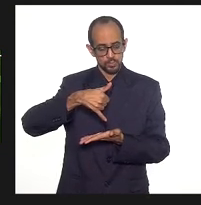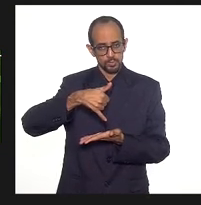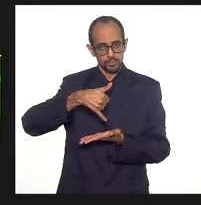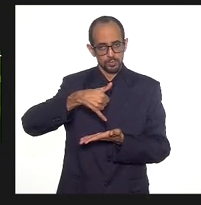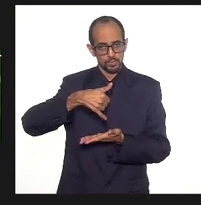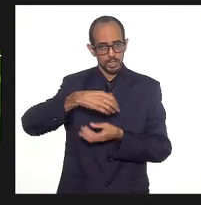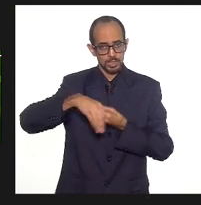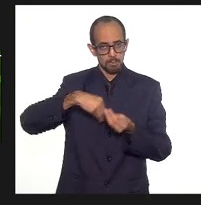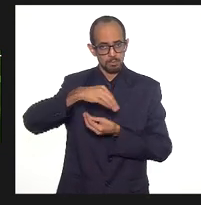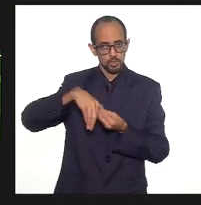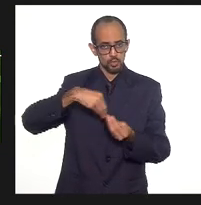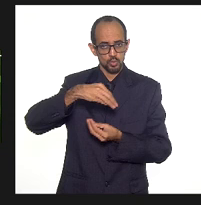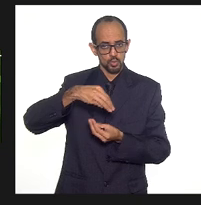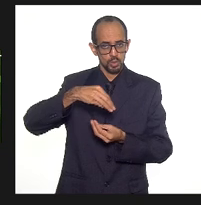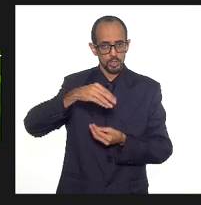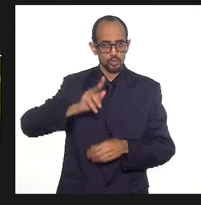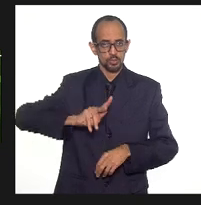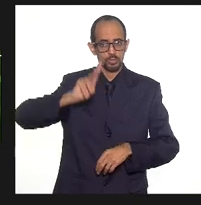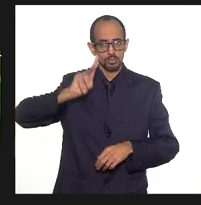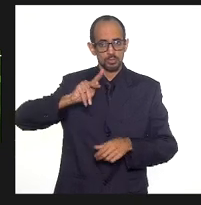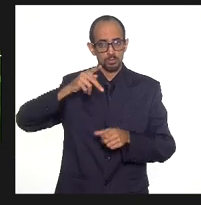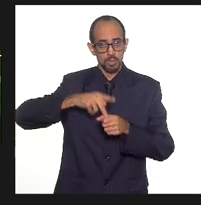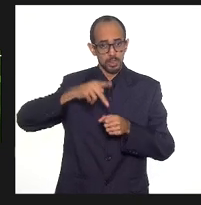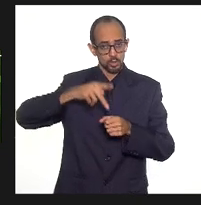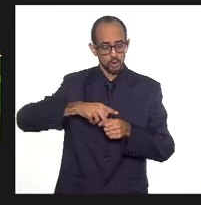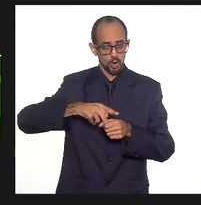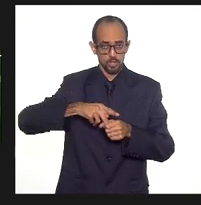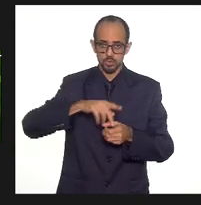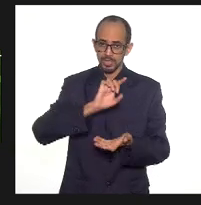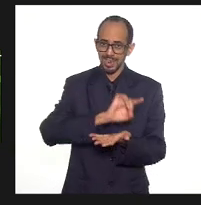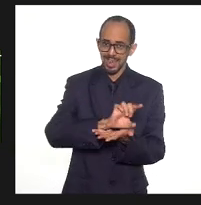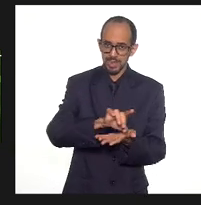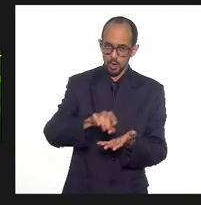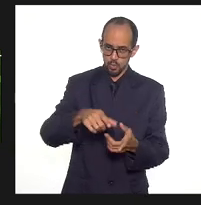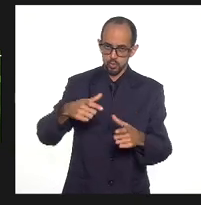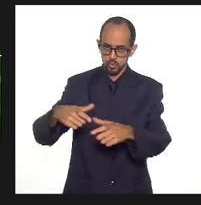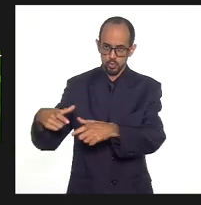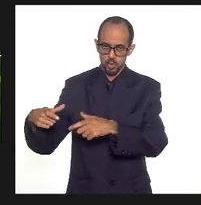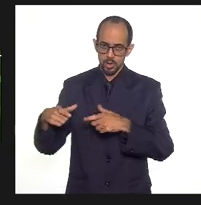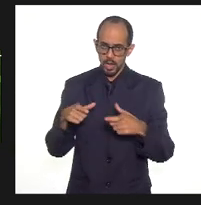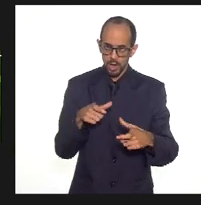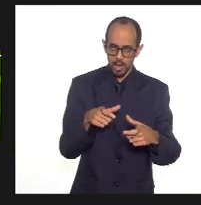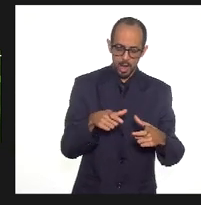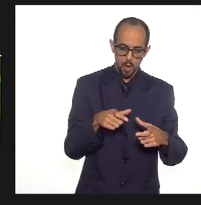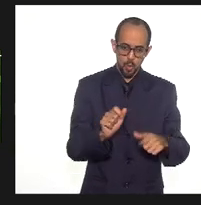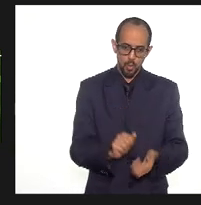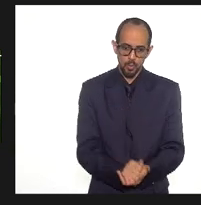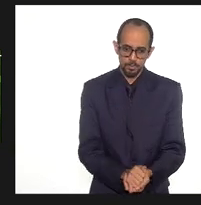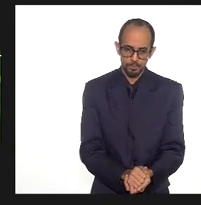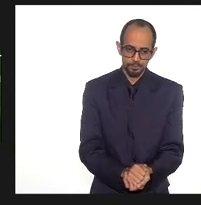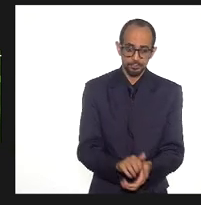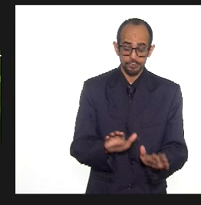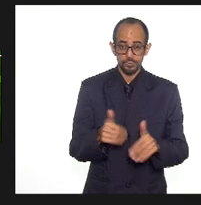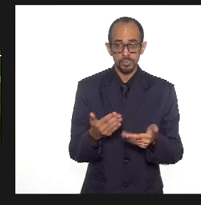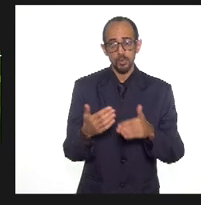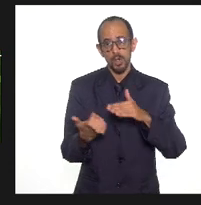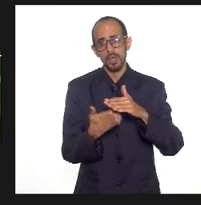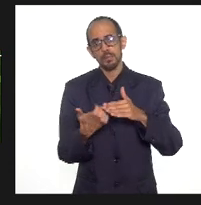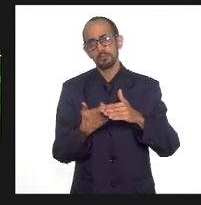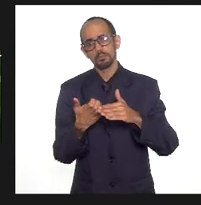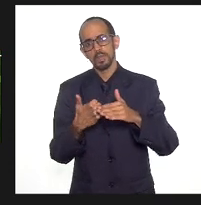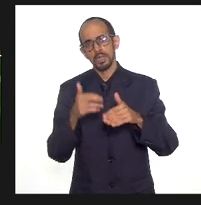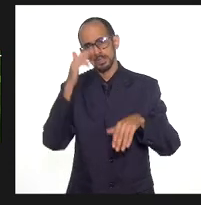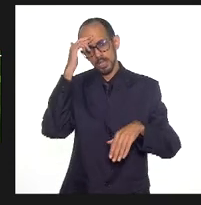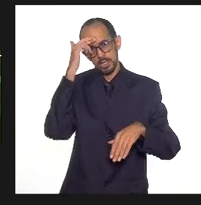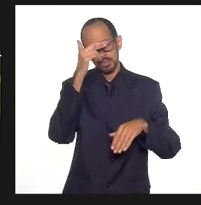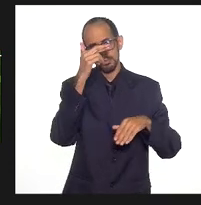desses petróleos oriundos dos diversos pontos de medição. Então, nesse ponto, de novo, a empresa atua em conformidade com as regras